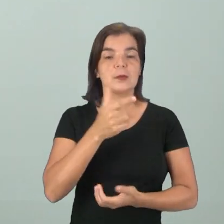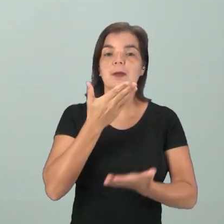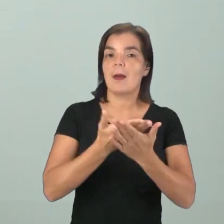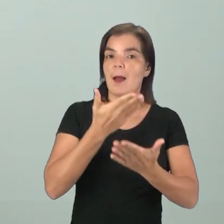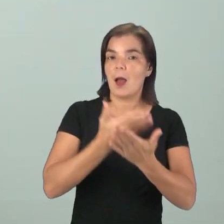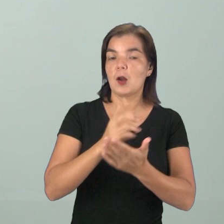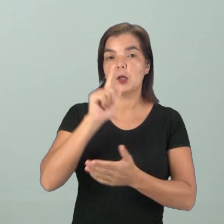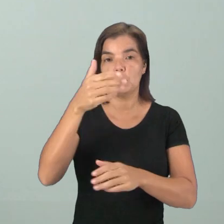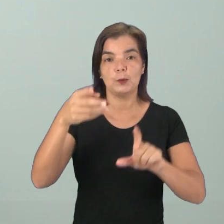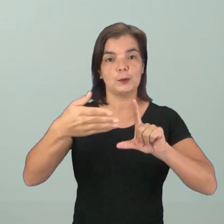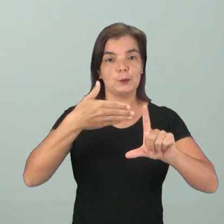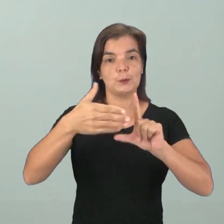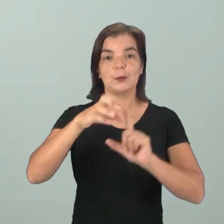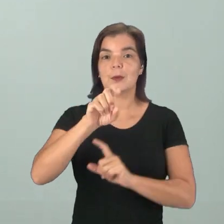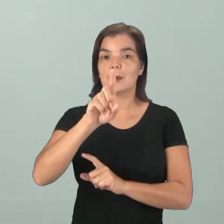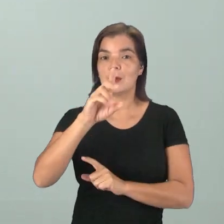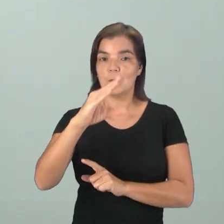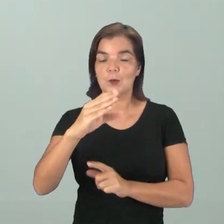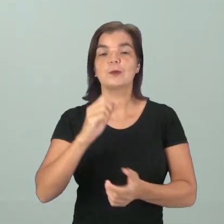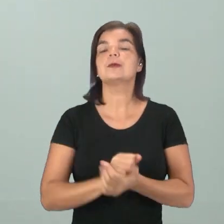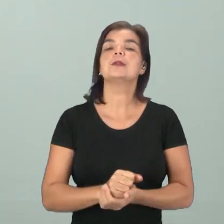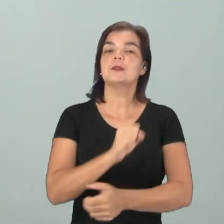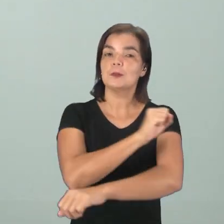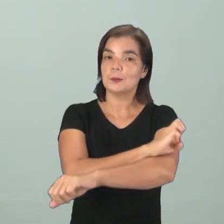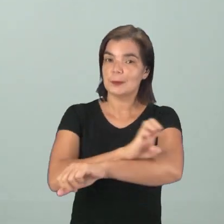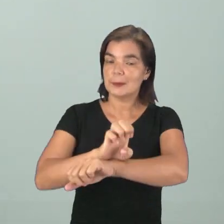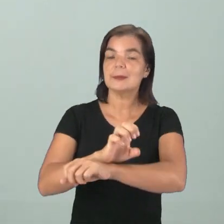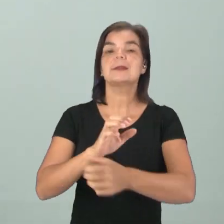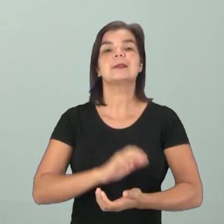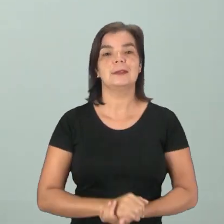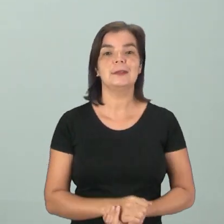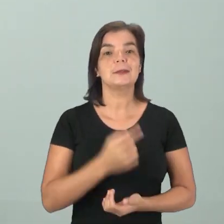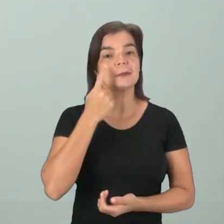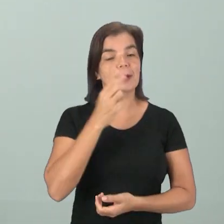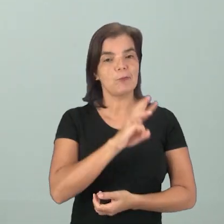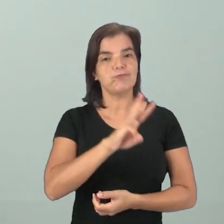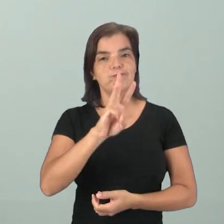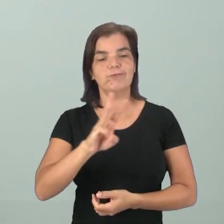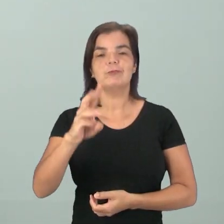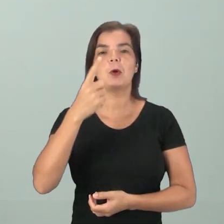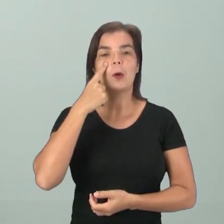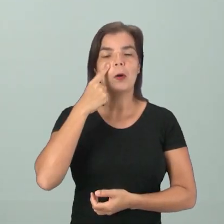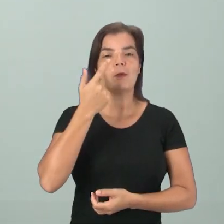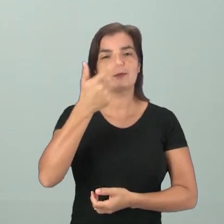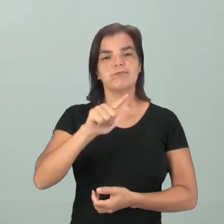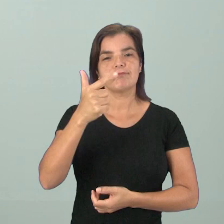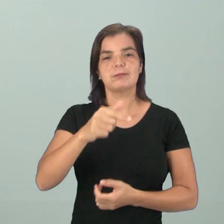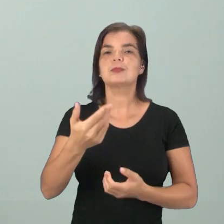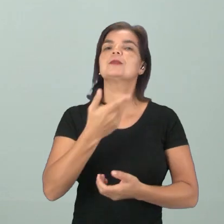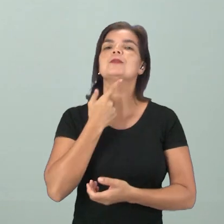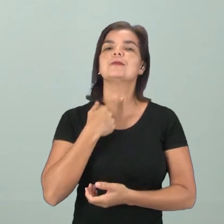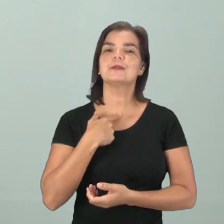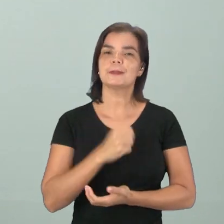na íntegra, acessem a plataforma Eduque no site da Secretaria de Educação, que lá vocês assistem essa aula quantas